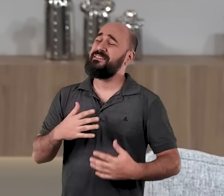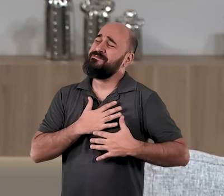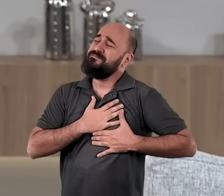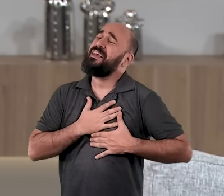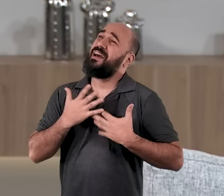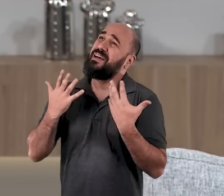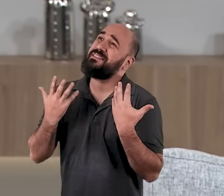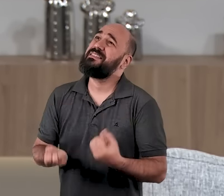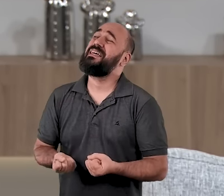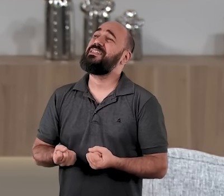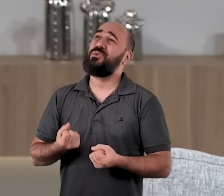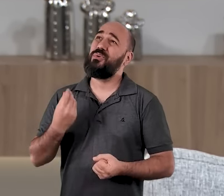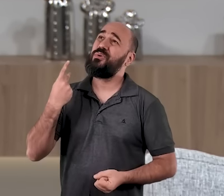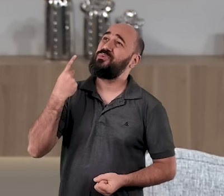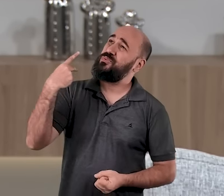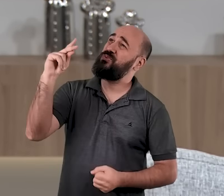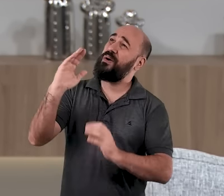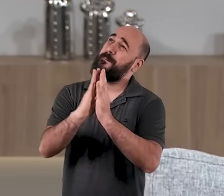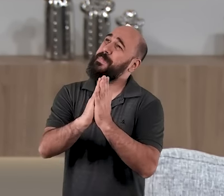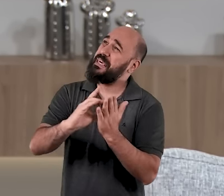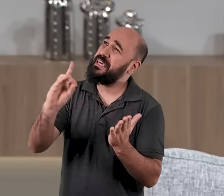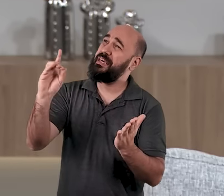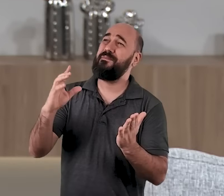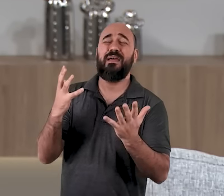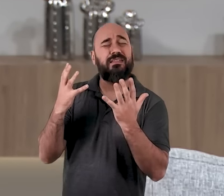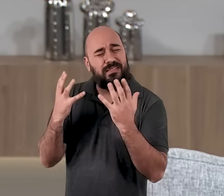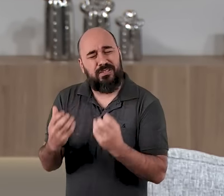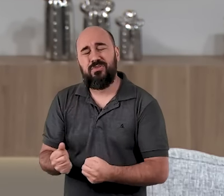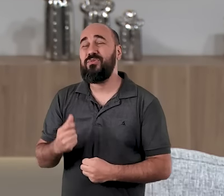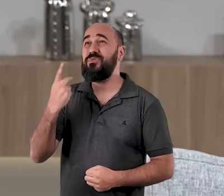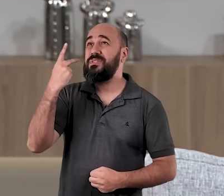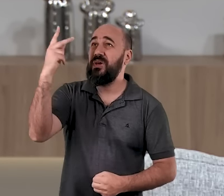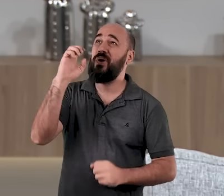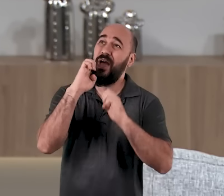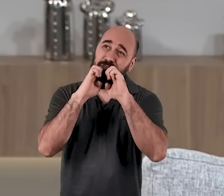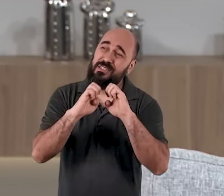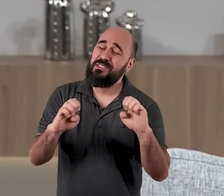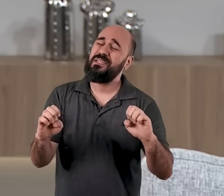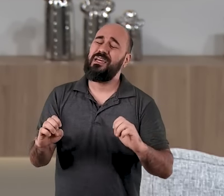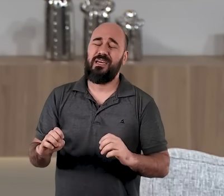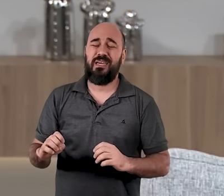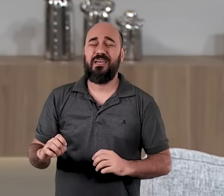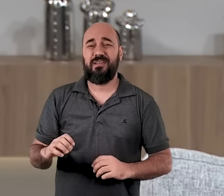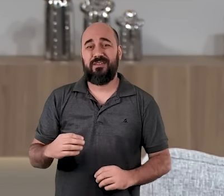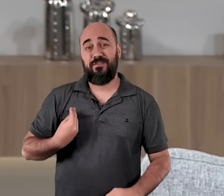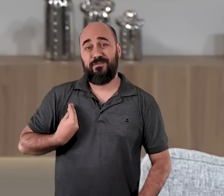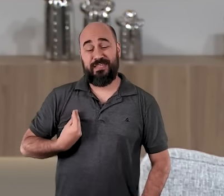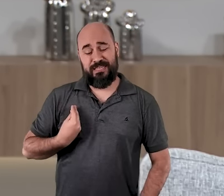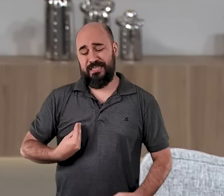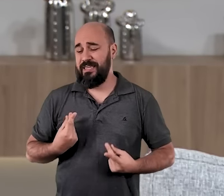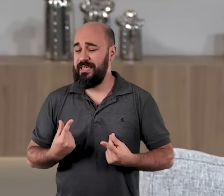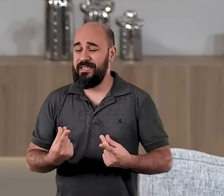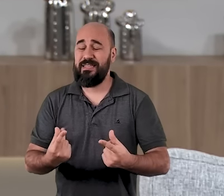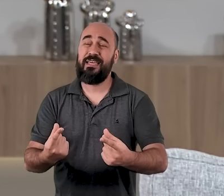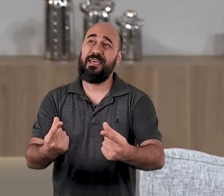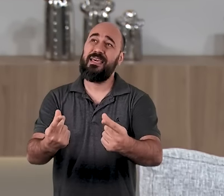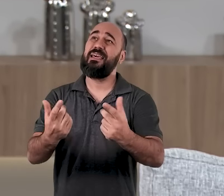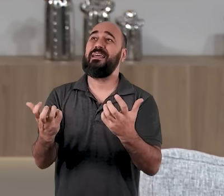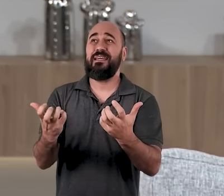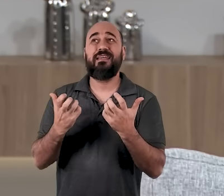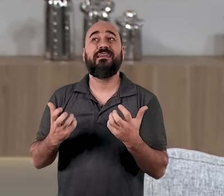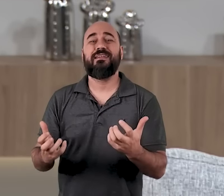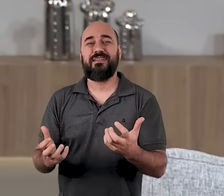palavra, porque a nossa reação diante do Evangelho tem determinado o nosso destino, e o nosso destino é para a vida